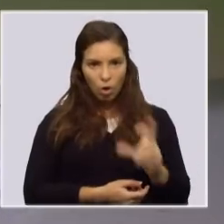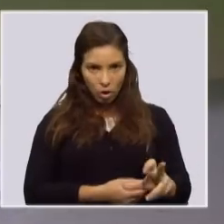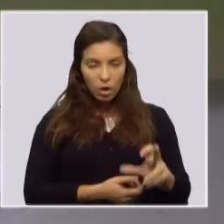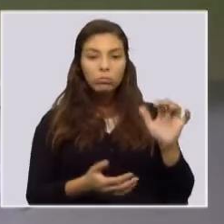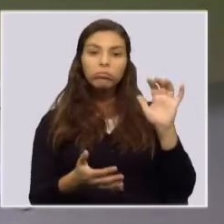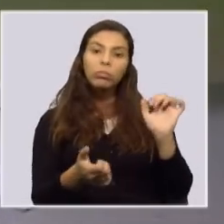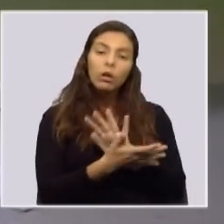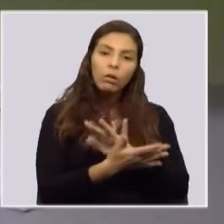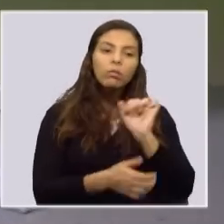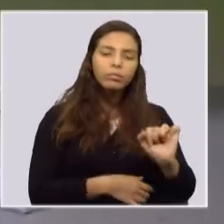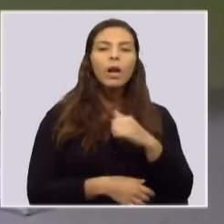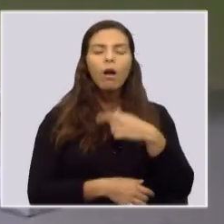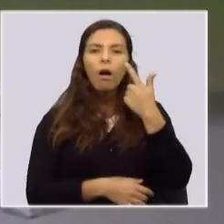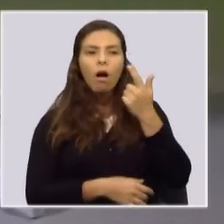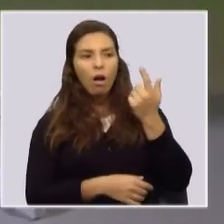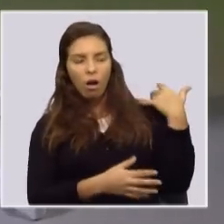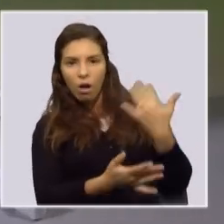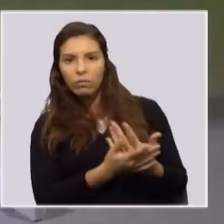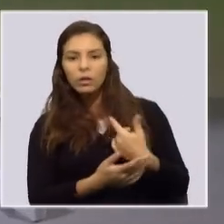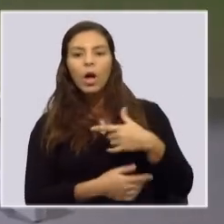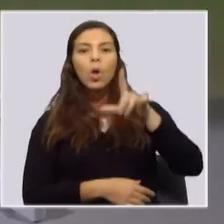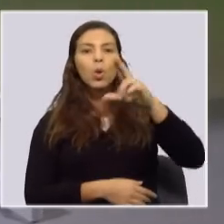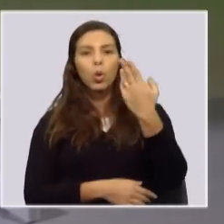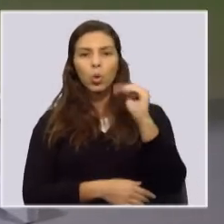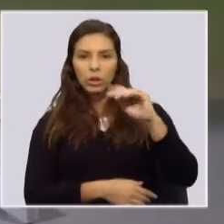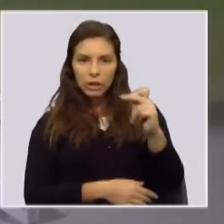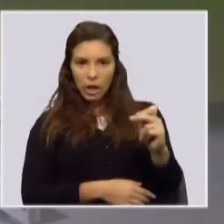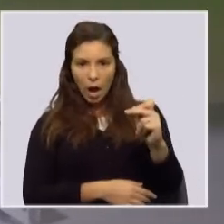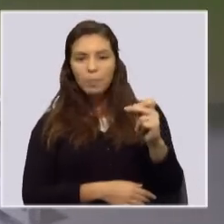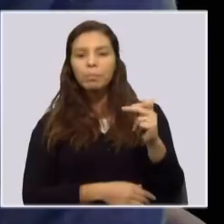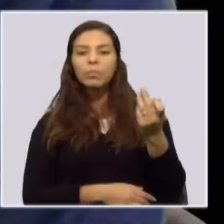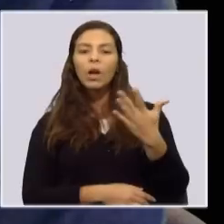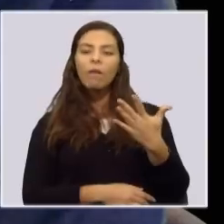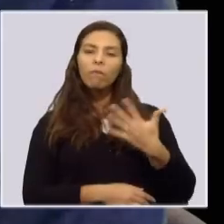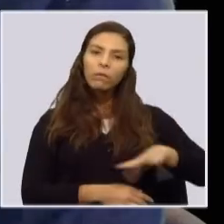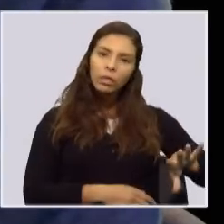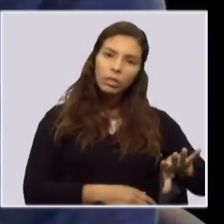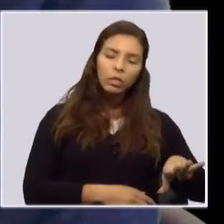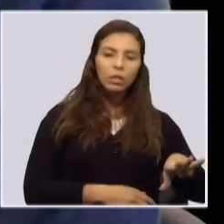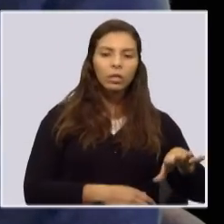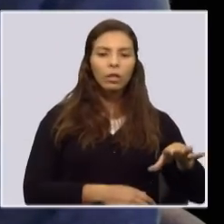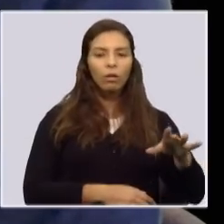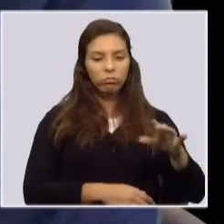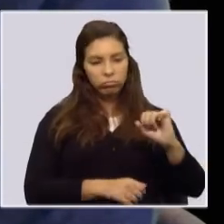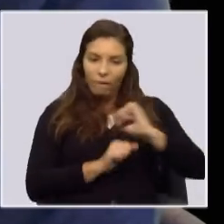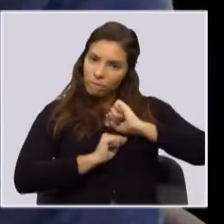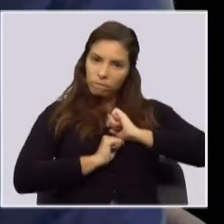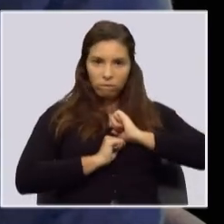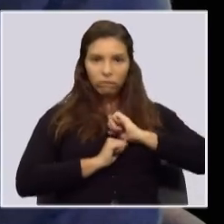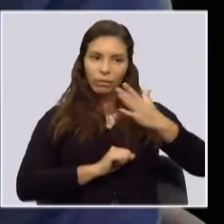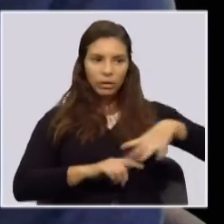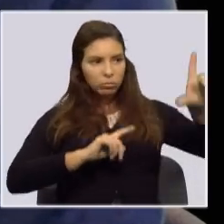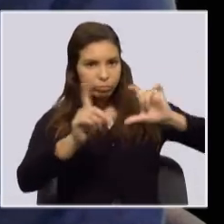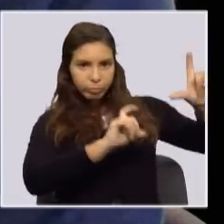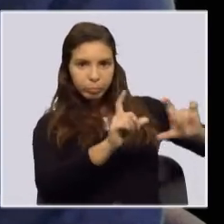experiência e de aprendizagem? Logo na Lusa eu comecei por querer fazer coisas de minha